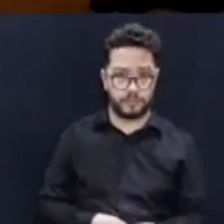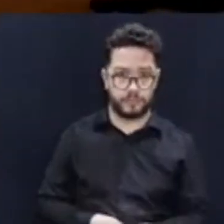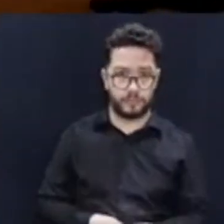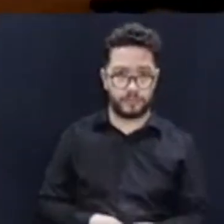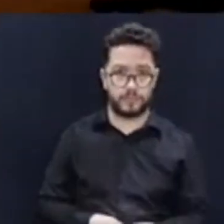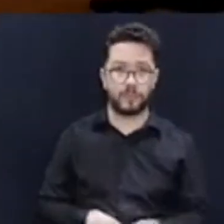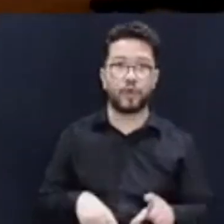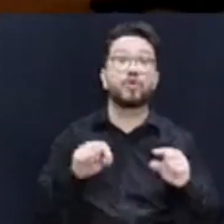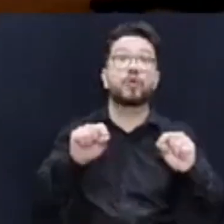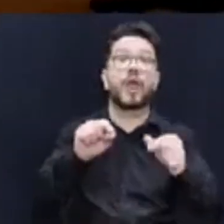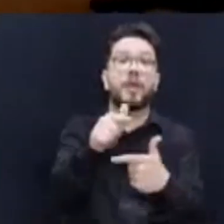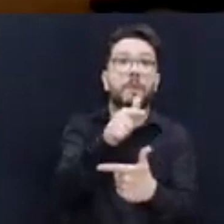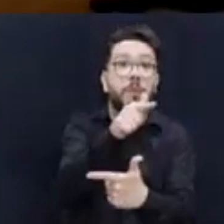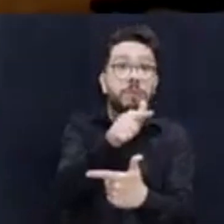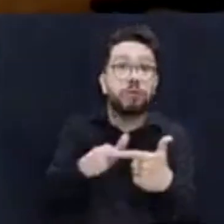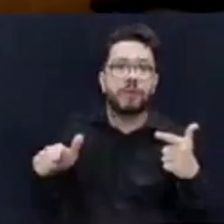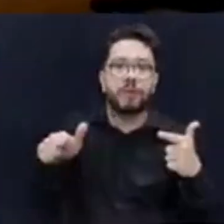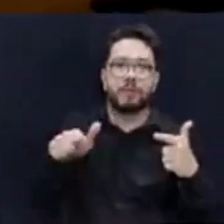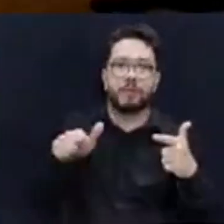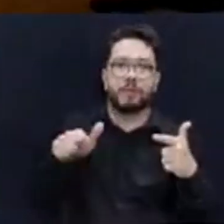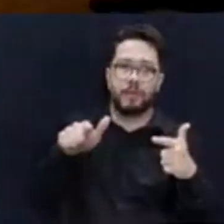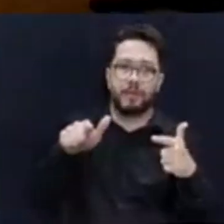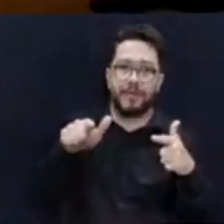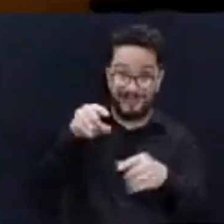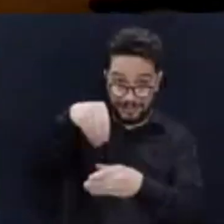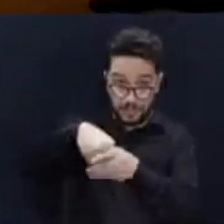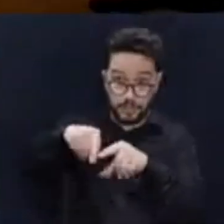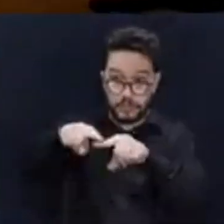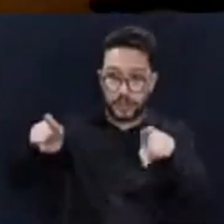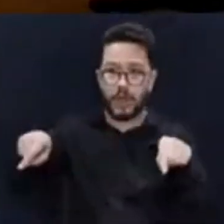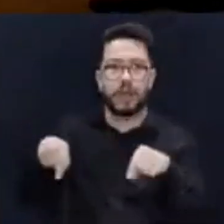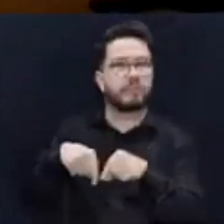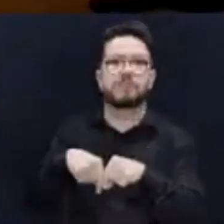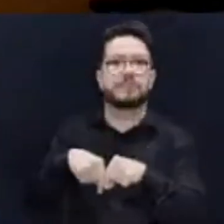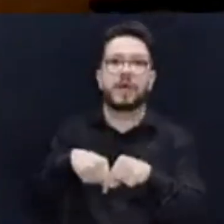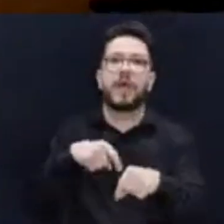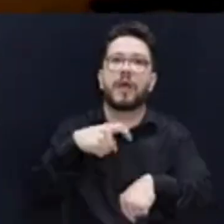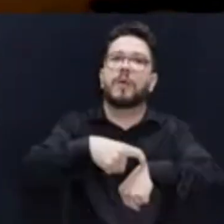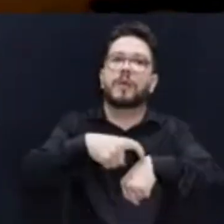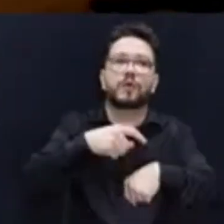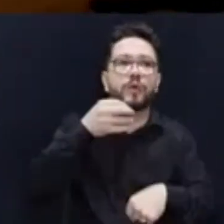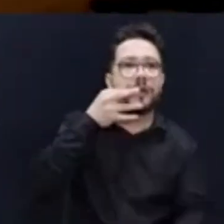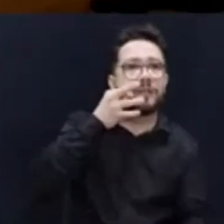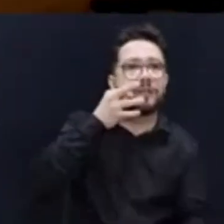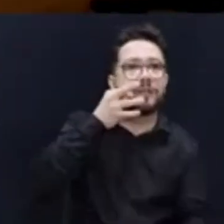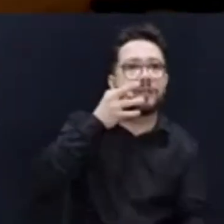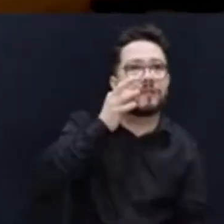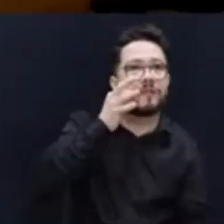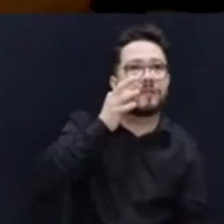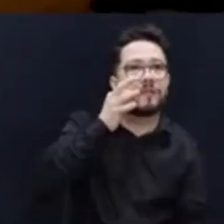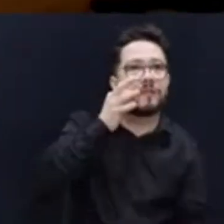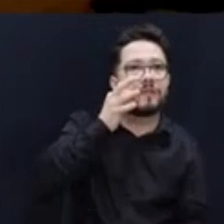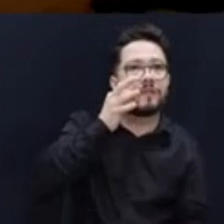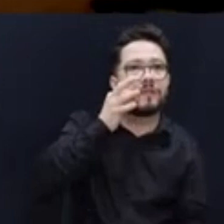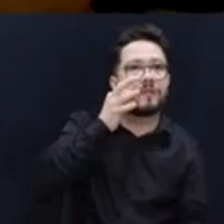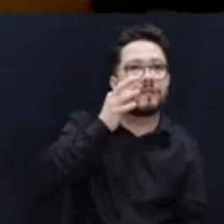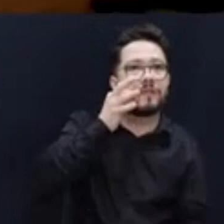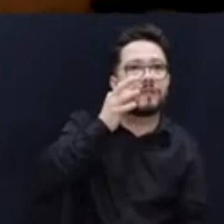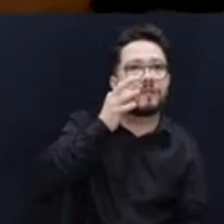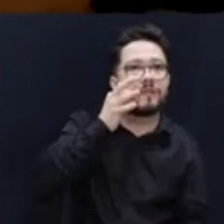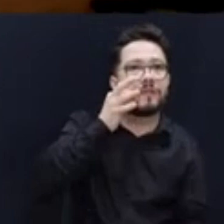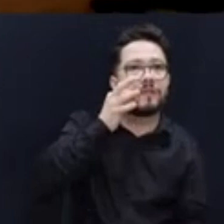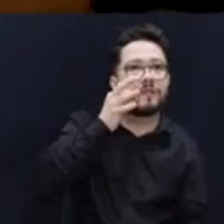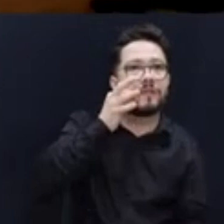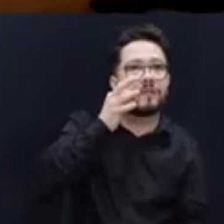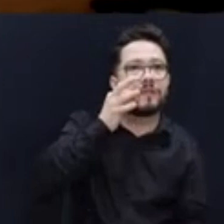contaminação não é a sala de aula é o momento do cafezinho nós temos que aprender a conviver com o vírus Como